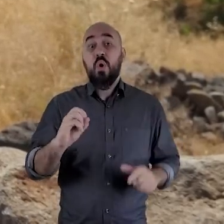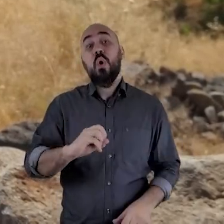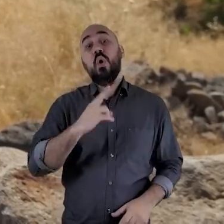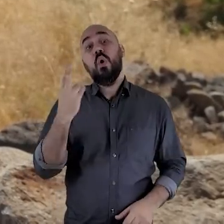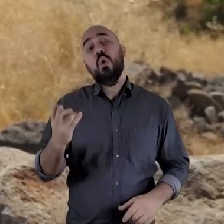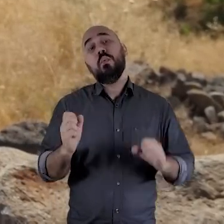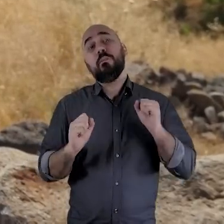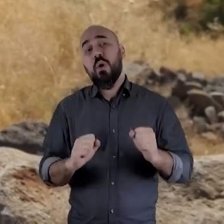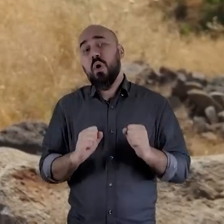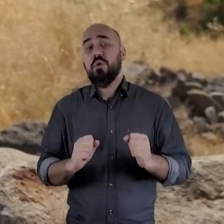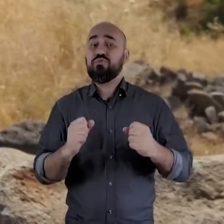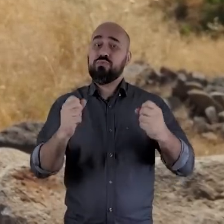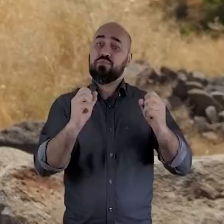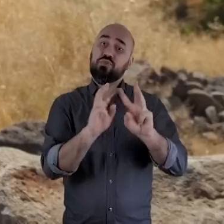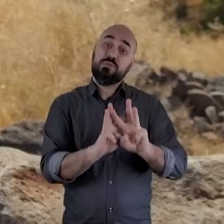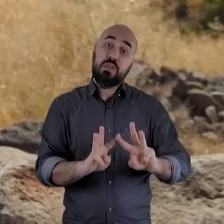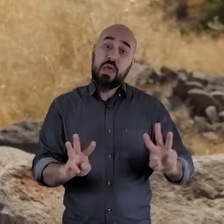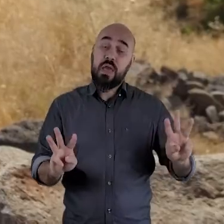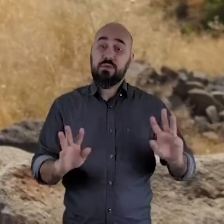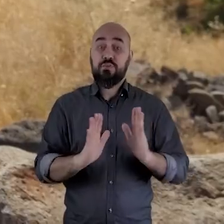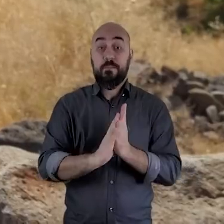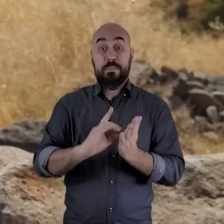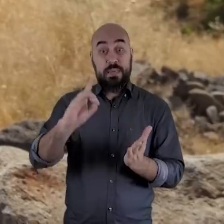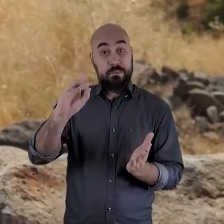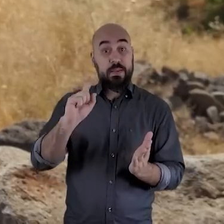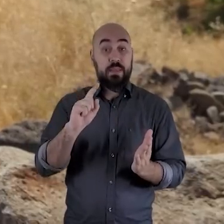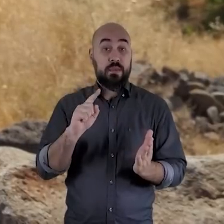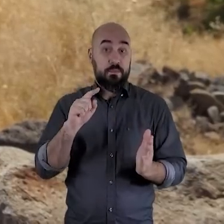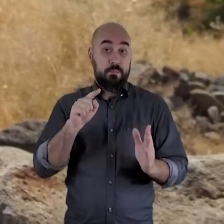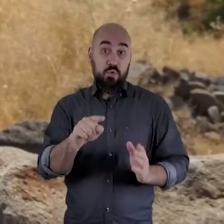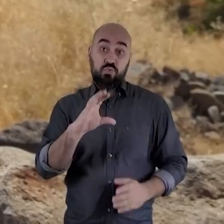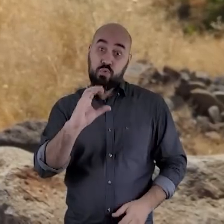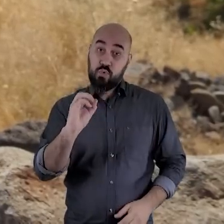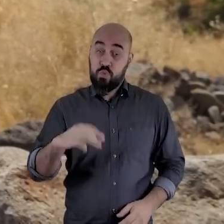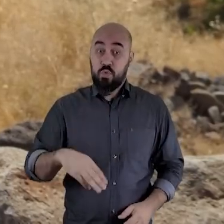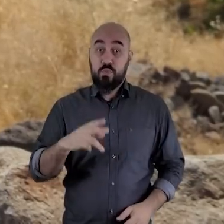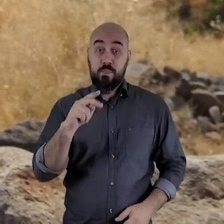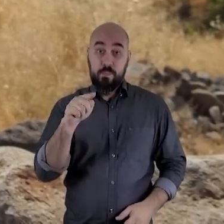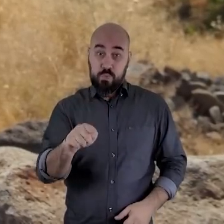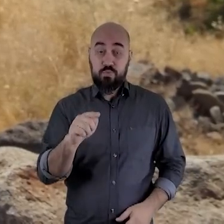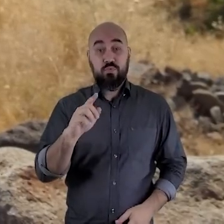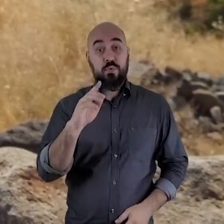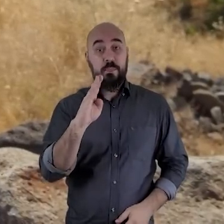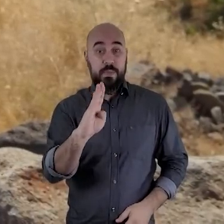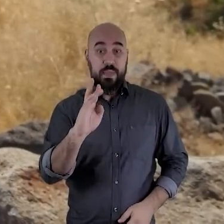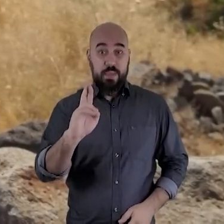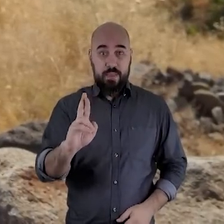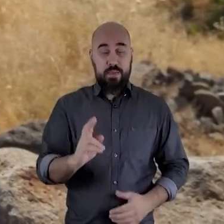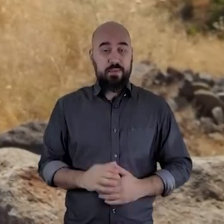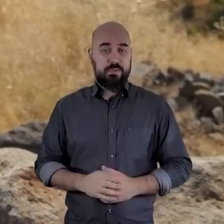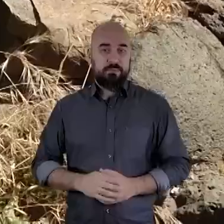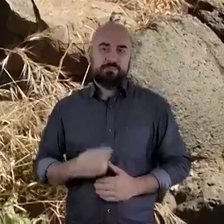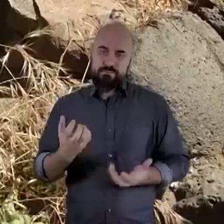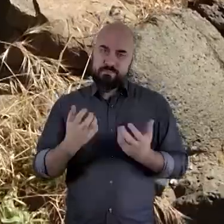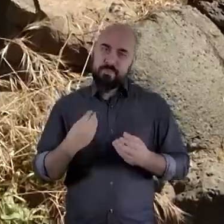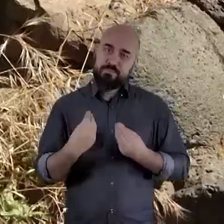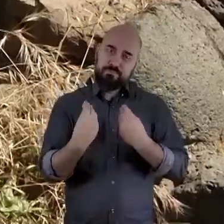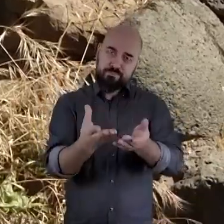opção de acessar o site biblia.com.br. Mande uma mensagem para nós, queremos enviar um guia destes para você.